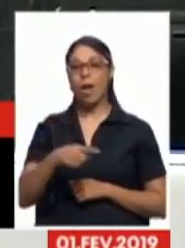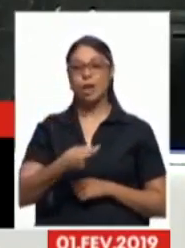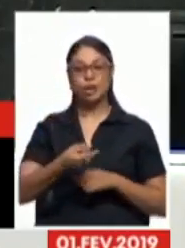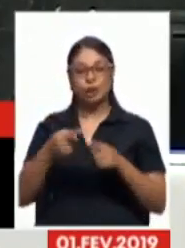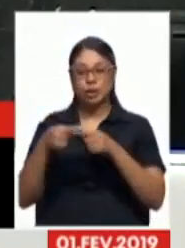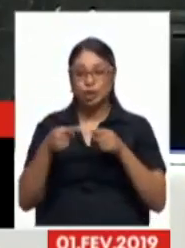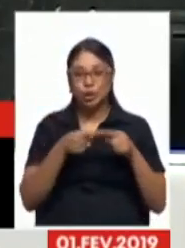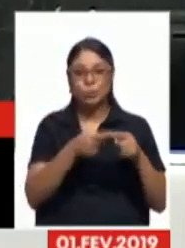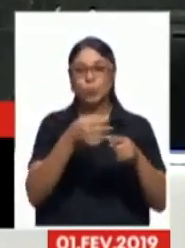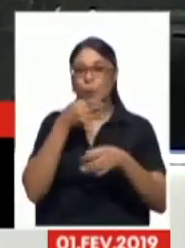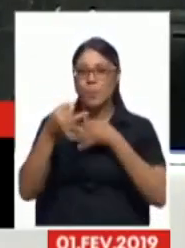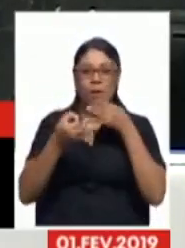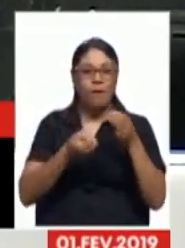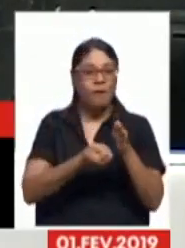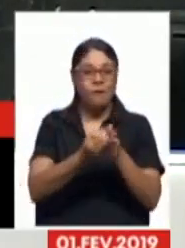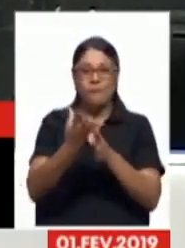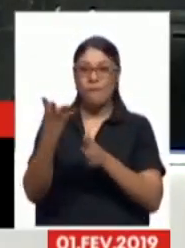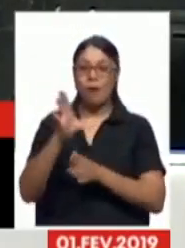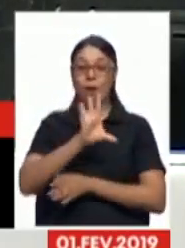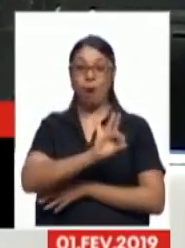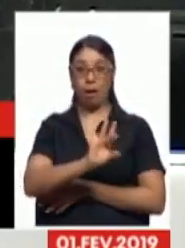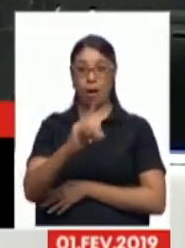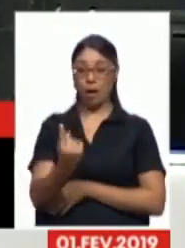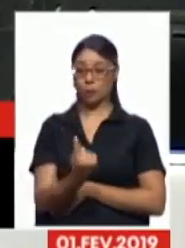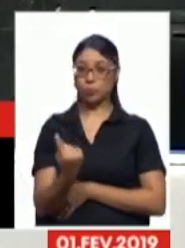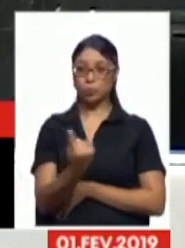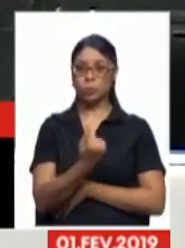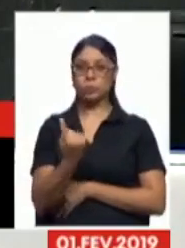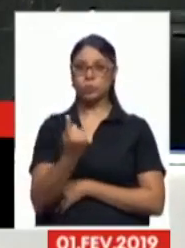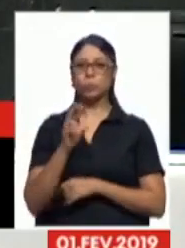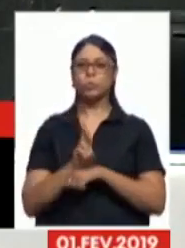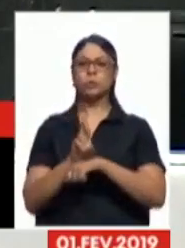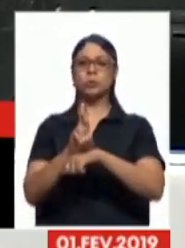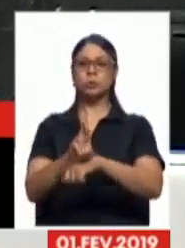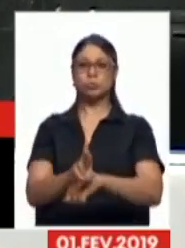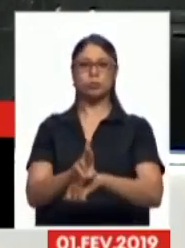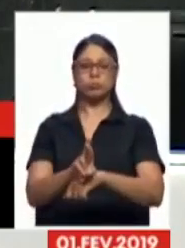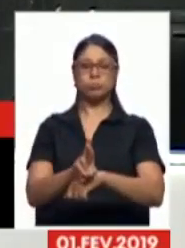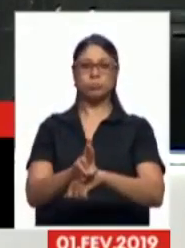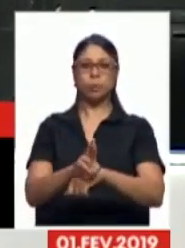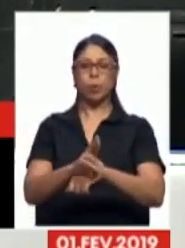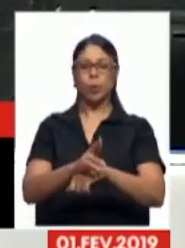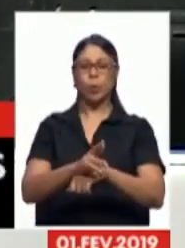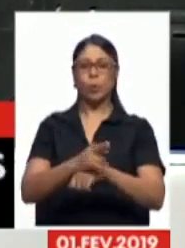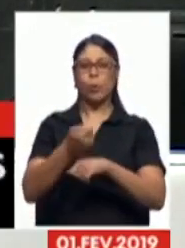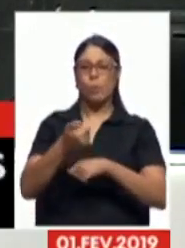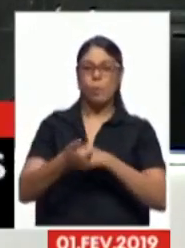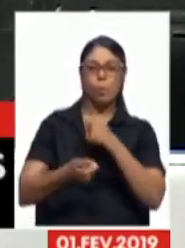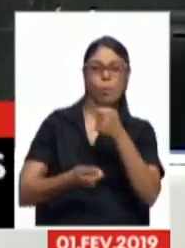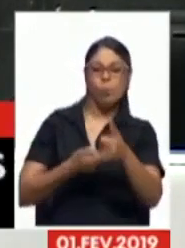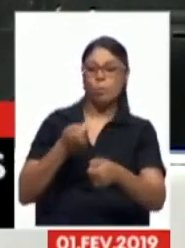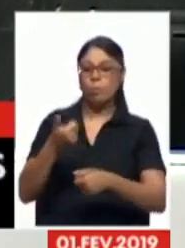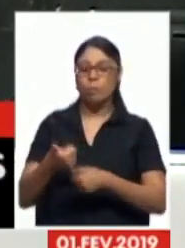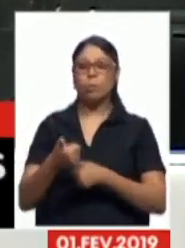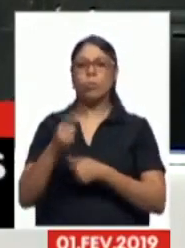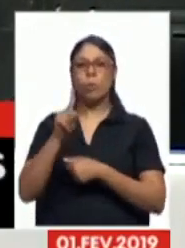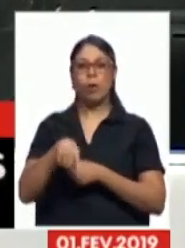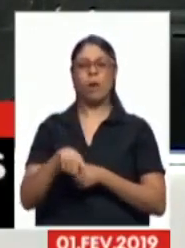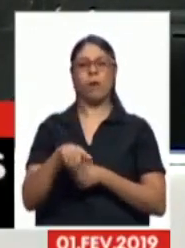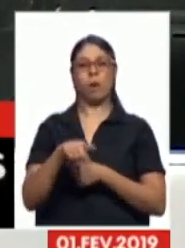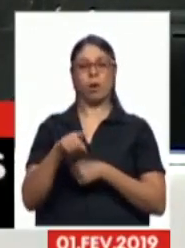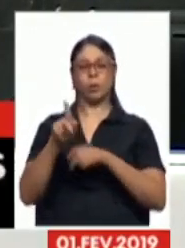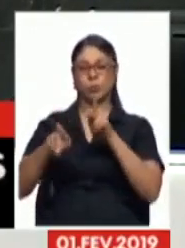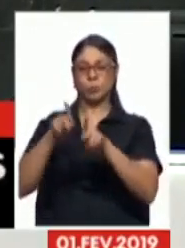de opiniões. Cada um de nós aqui representa fragmentos de um imenso caleidoscópio social.